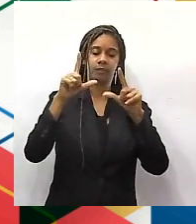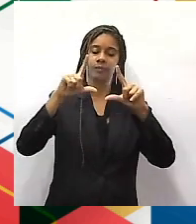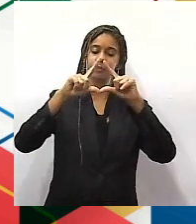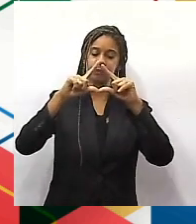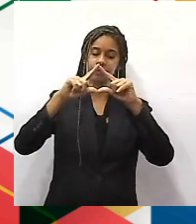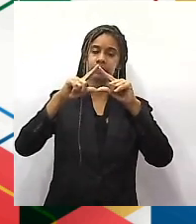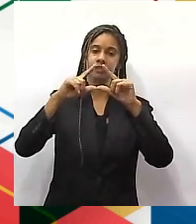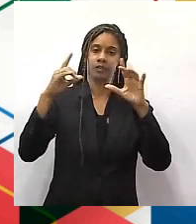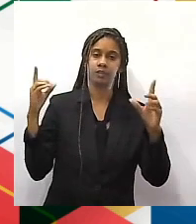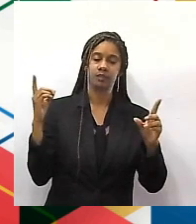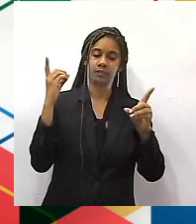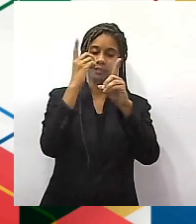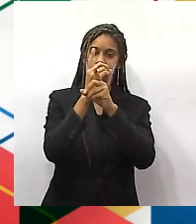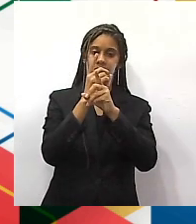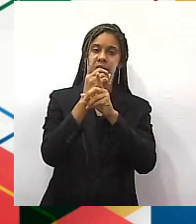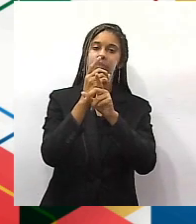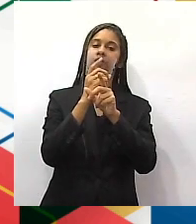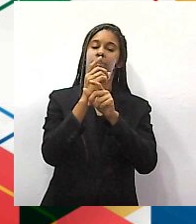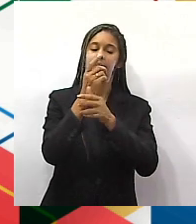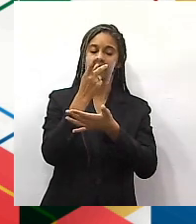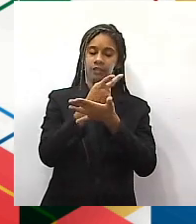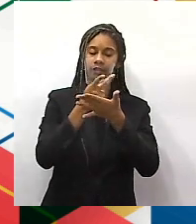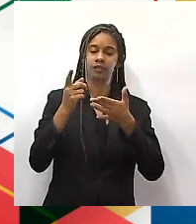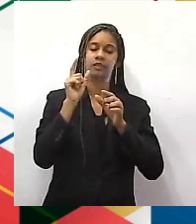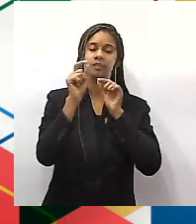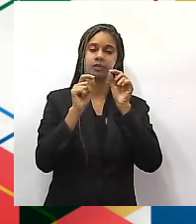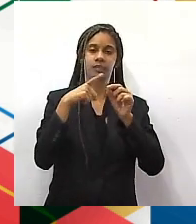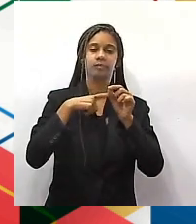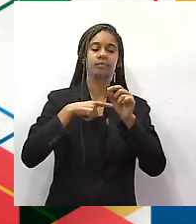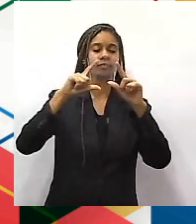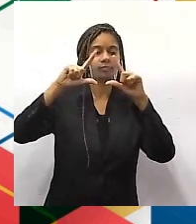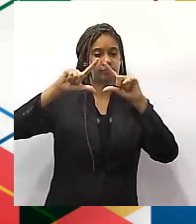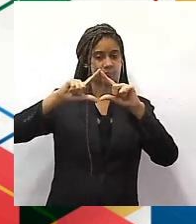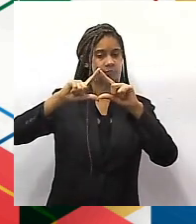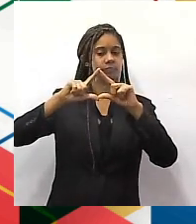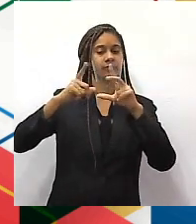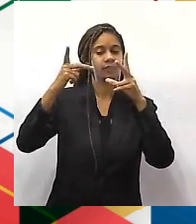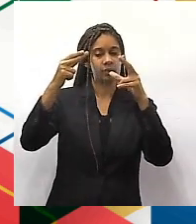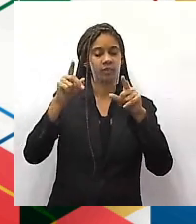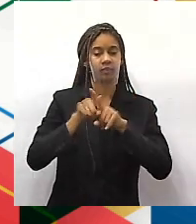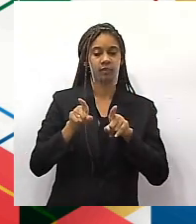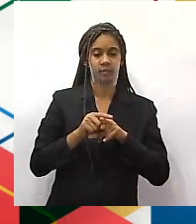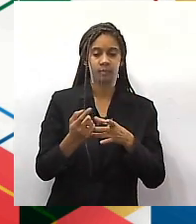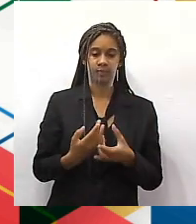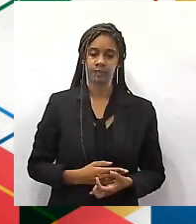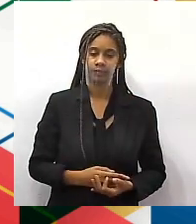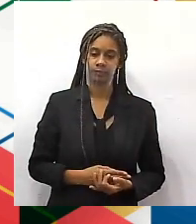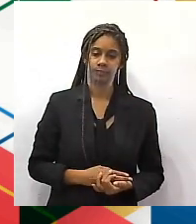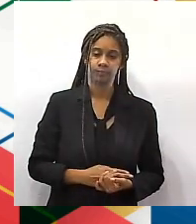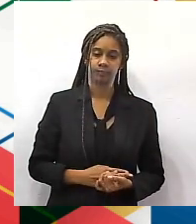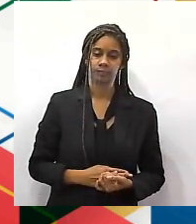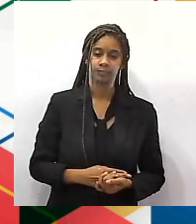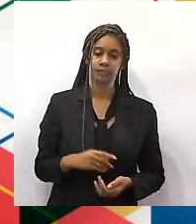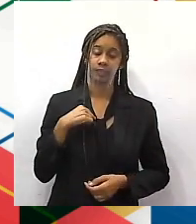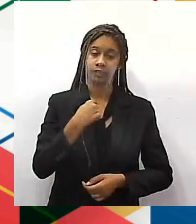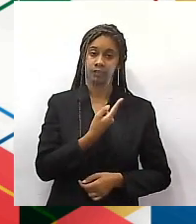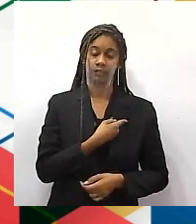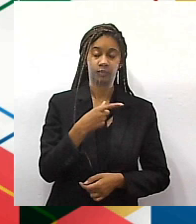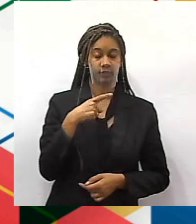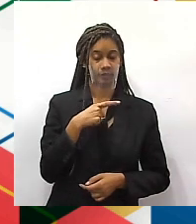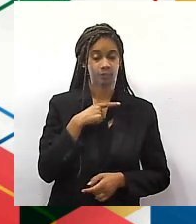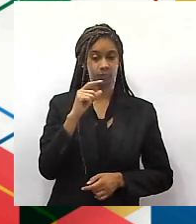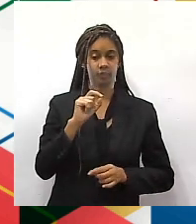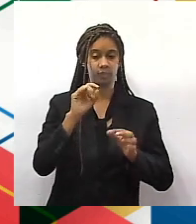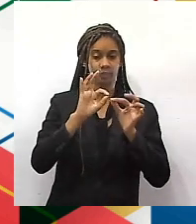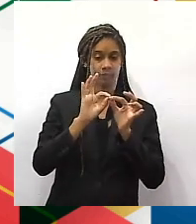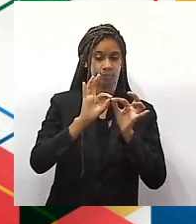e formariam um triângulo. É o mesmo caso que esse. Só que no vértice do triângulo a gente também tem uma reta que é paralela